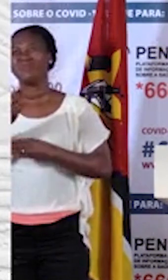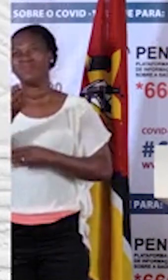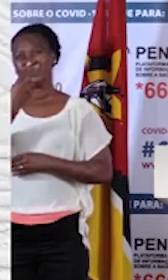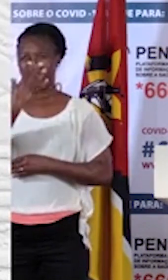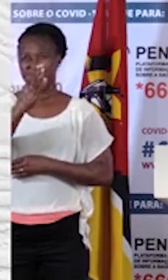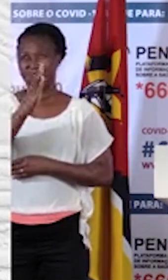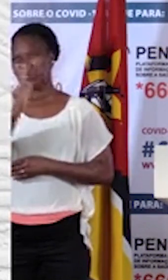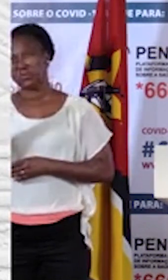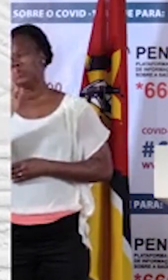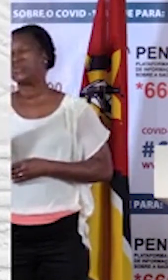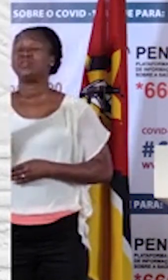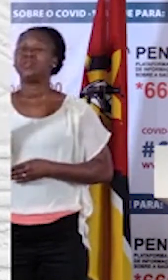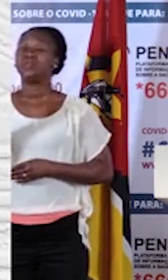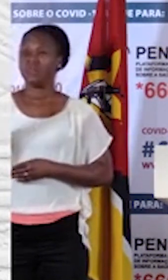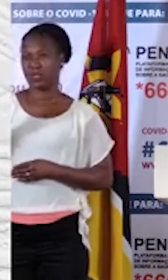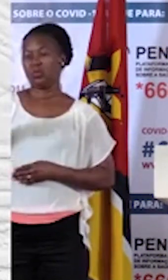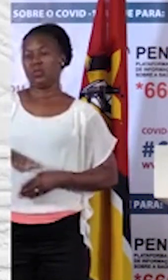e os 34 anos.